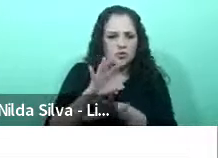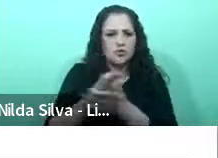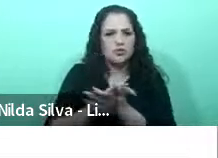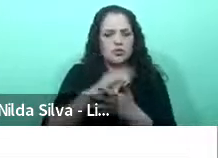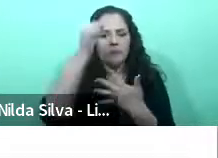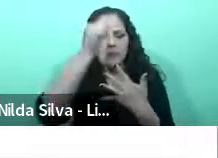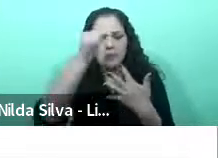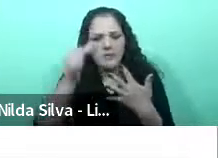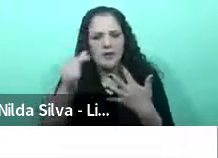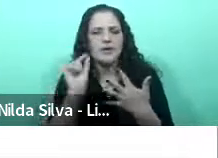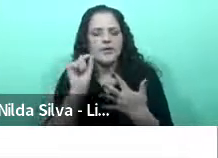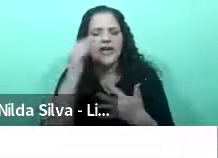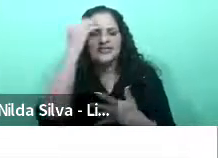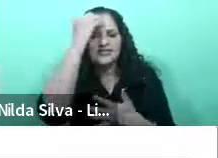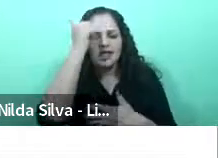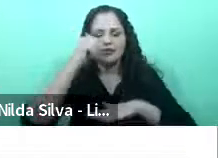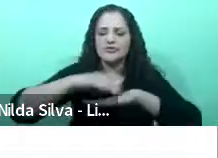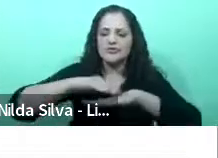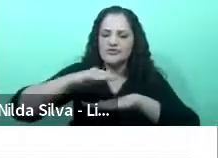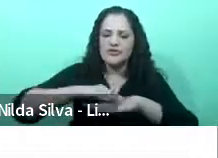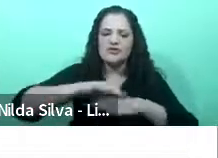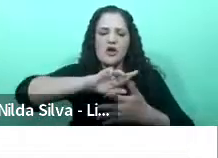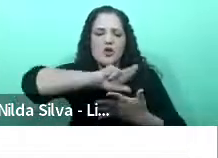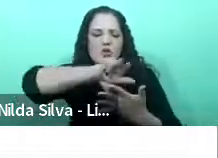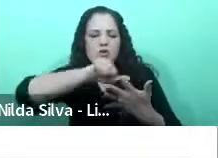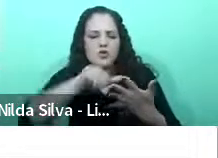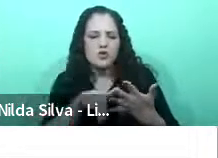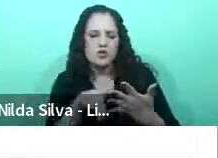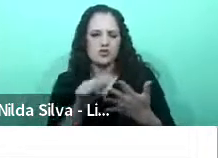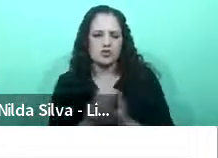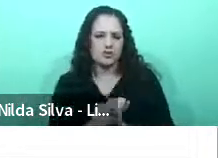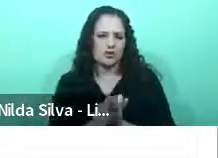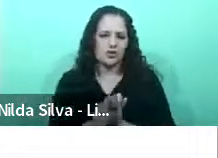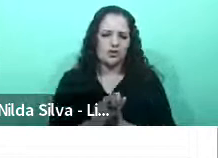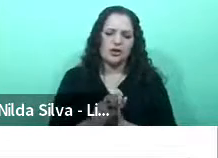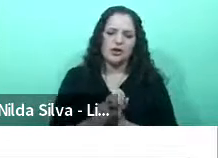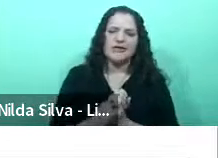saber fazer certas operações e do saber articulá-las